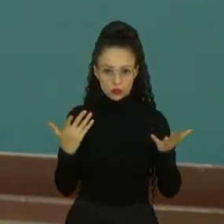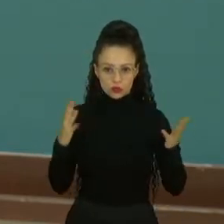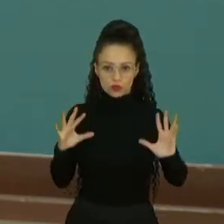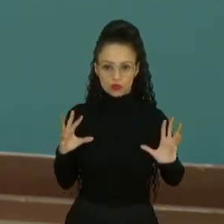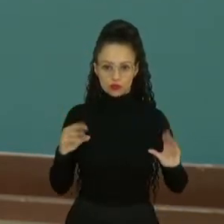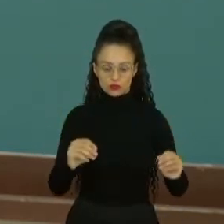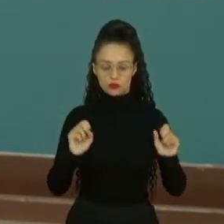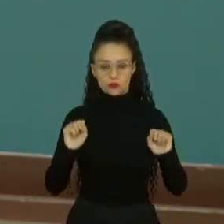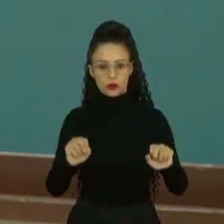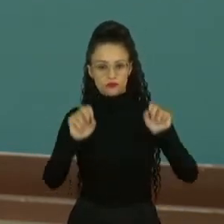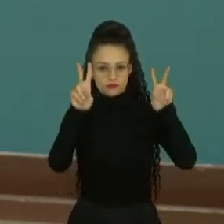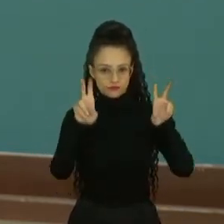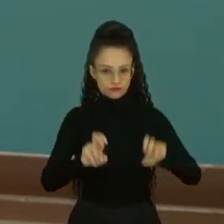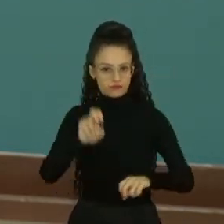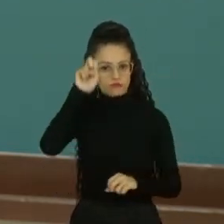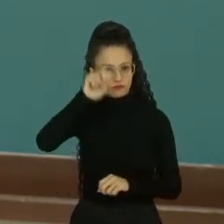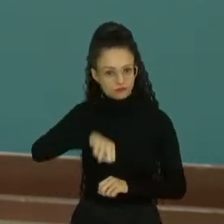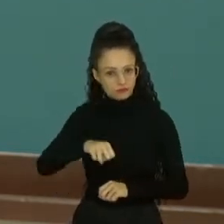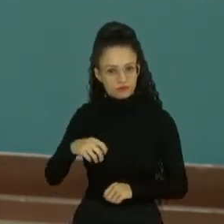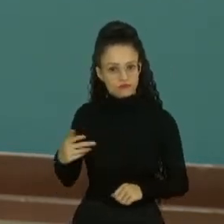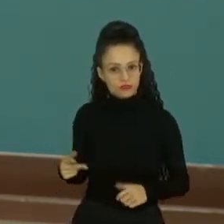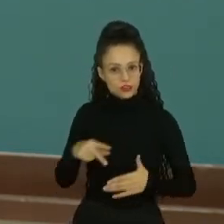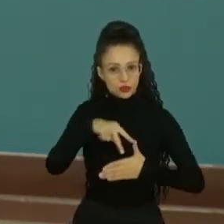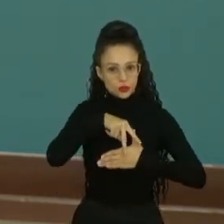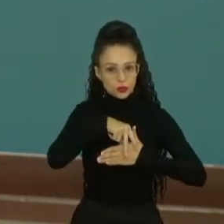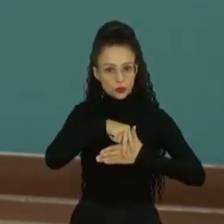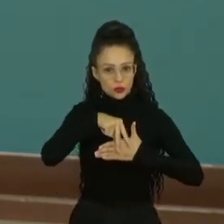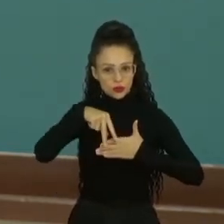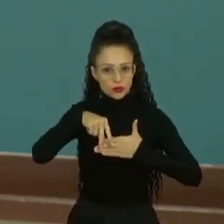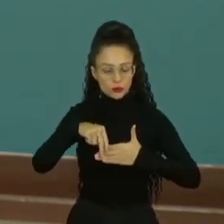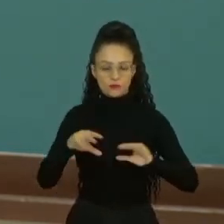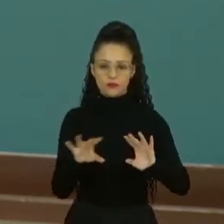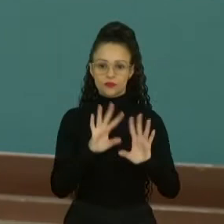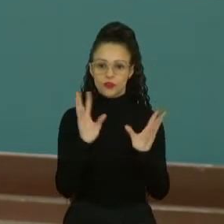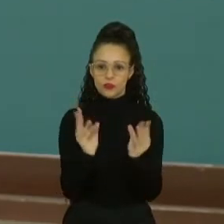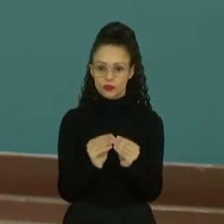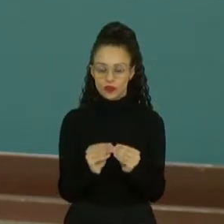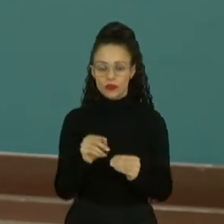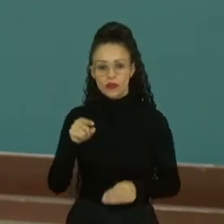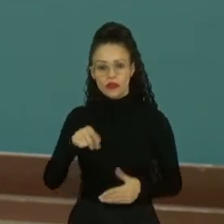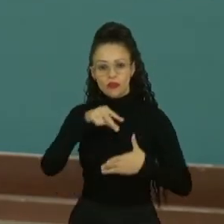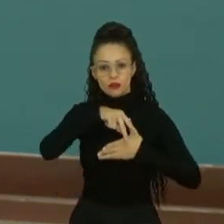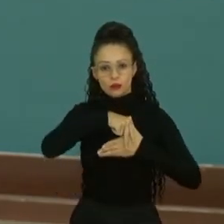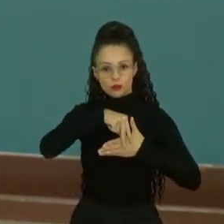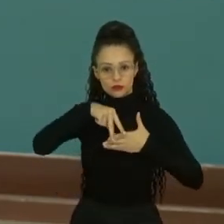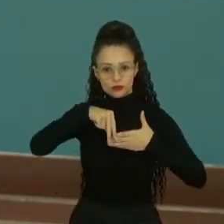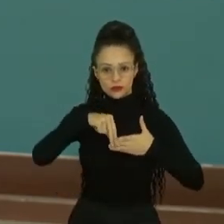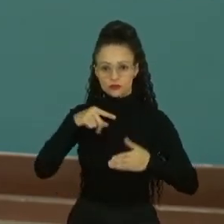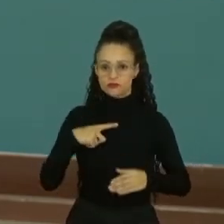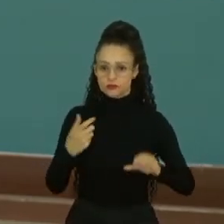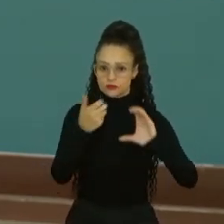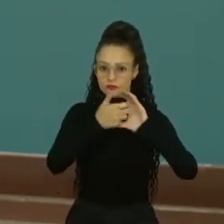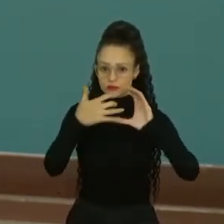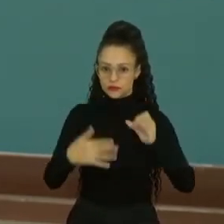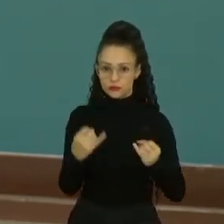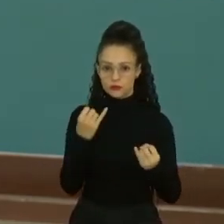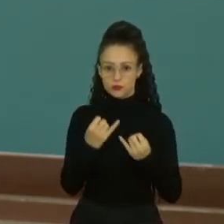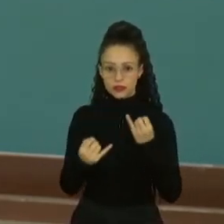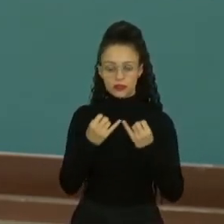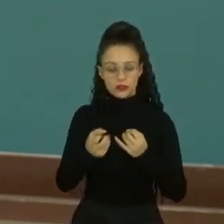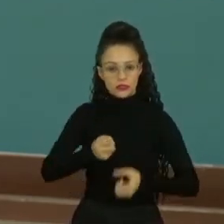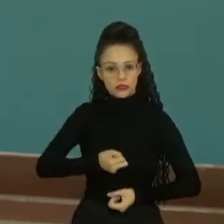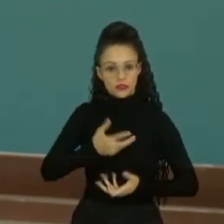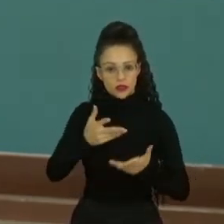pode ser tema, sim, né, de um cordel. Enfim, e o cordel, ele tem aquelas características muito semelhantes a de poemas,